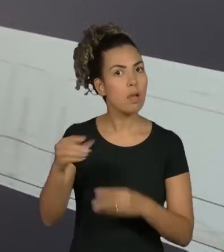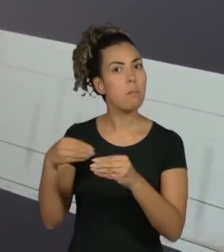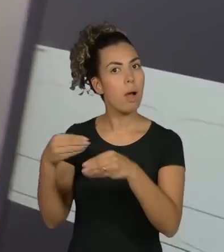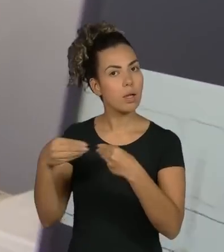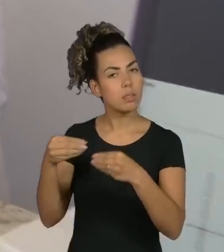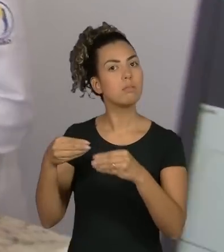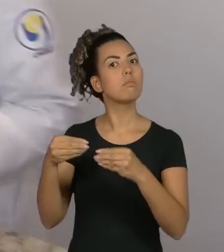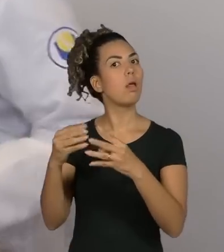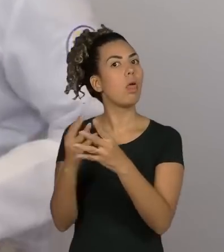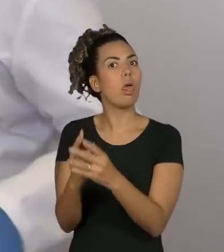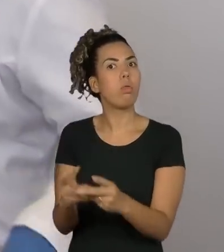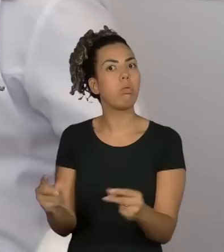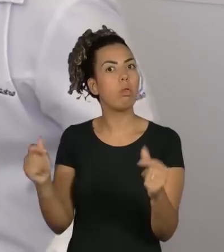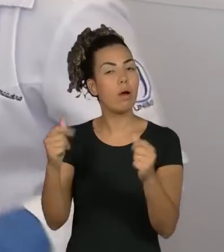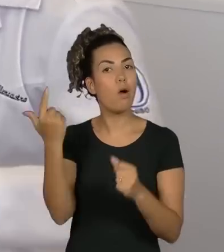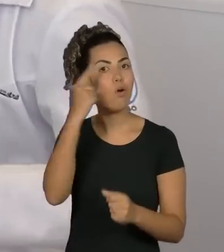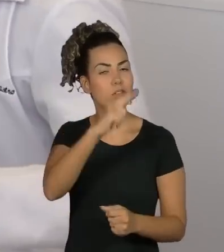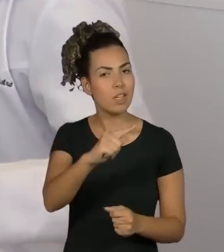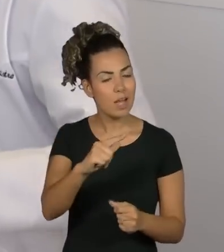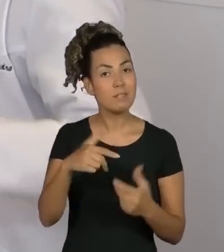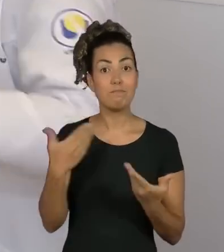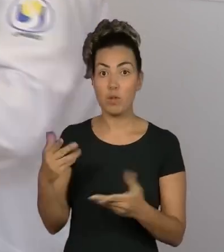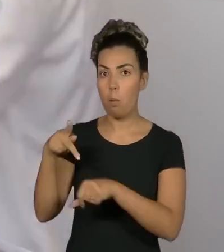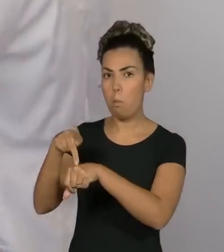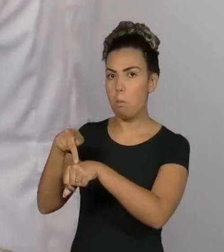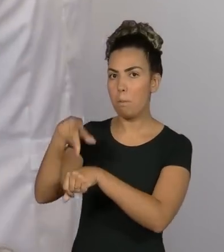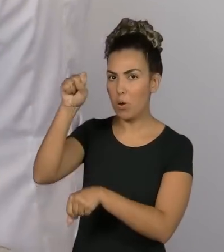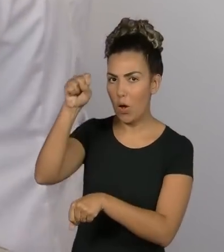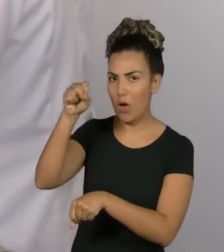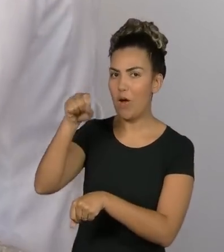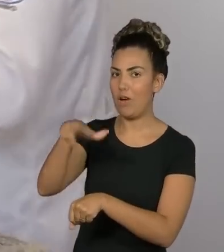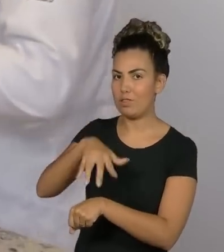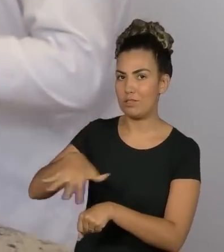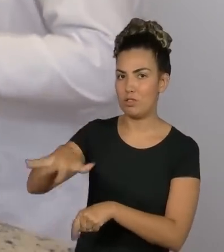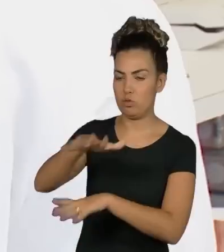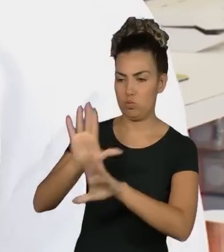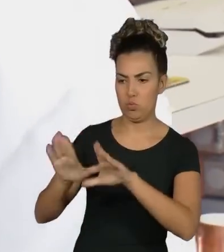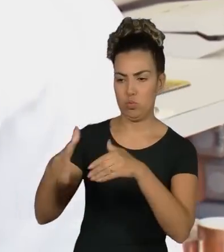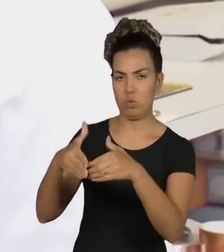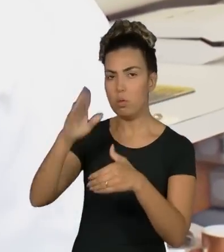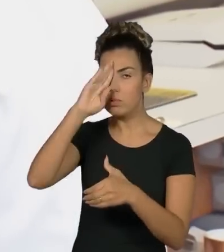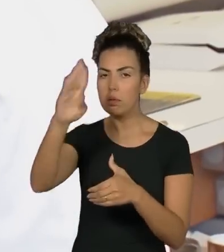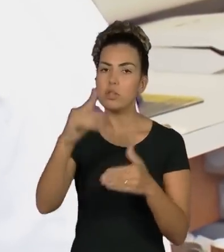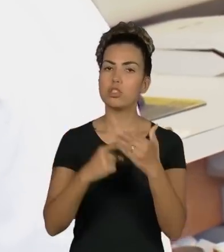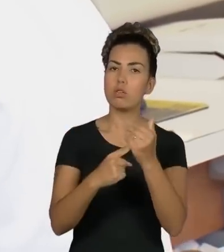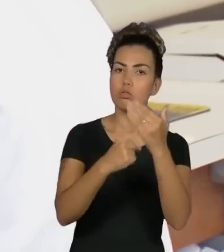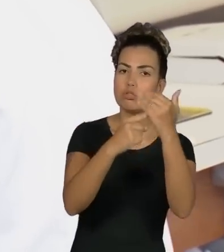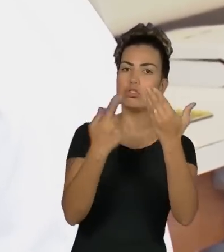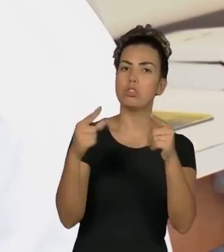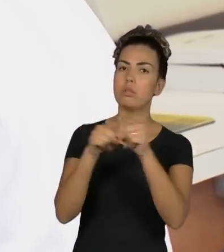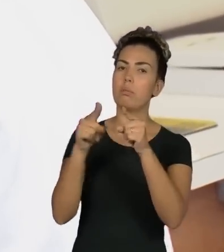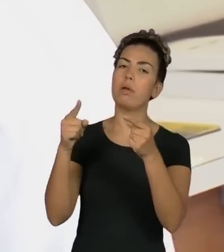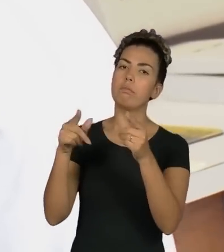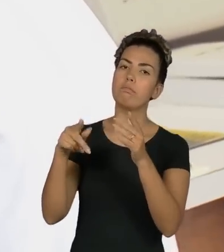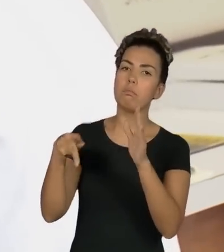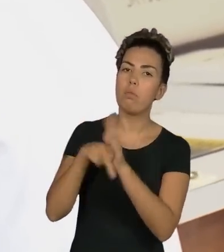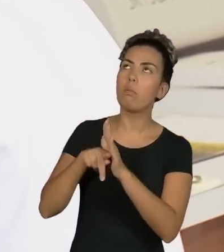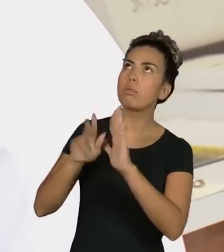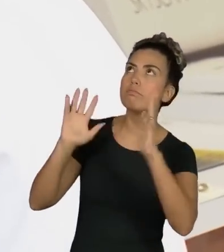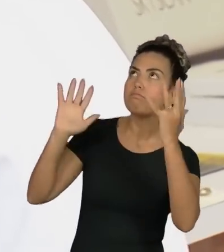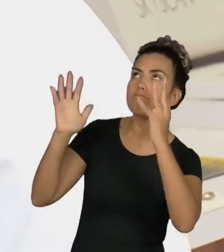Participam do estudo alunos do programa de pós-graduação em processos tecnológicos e ambientais da Universidade de